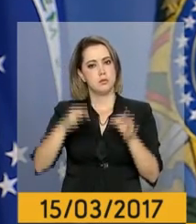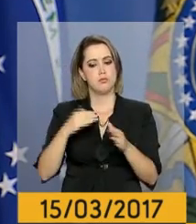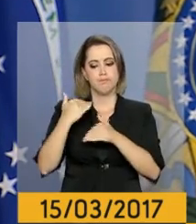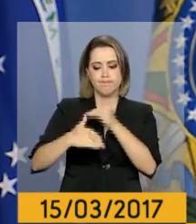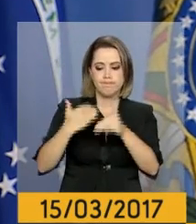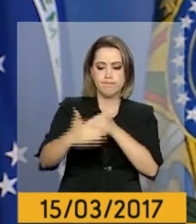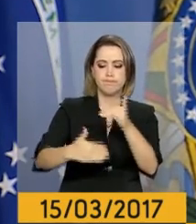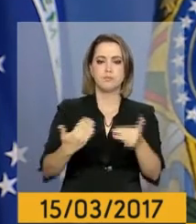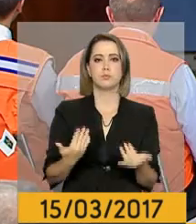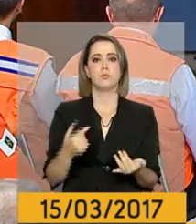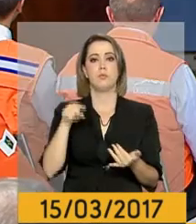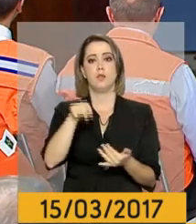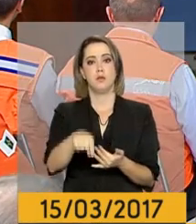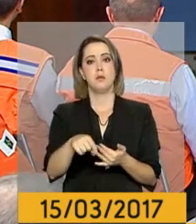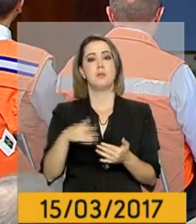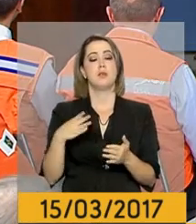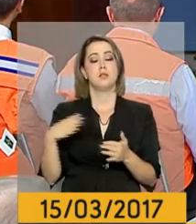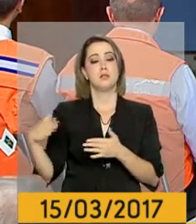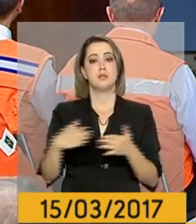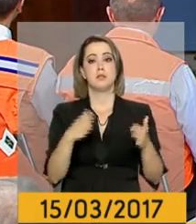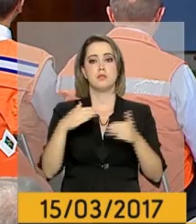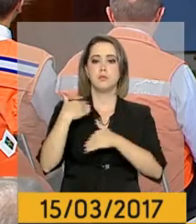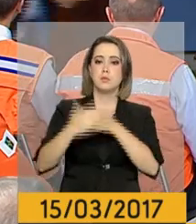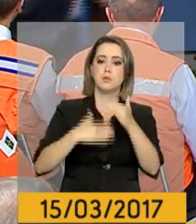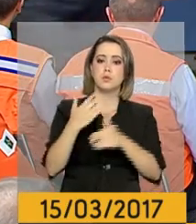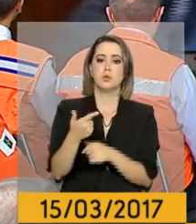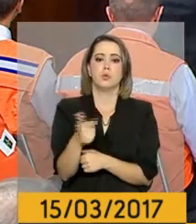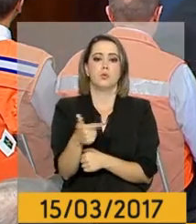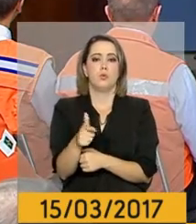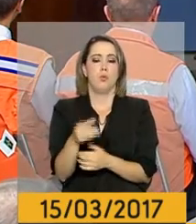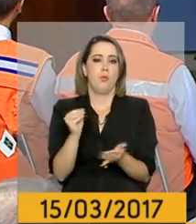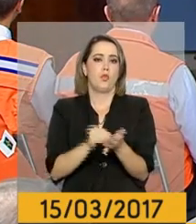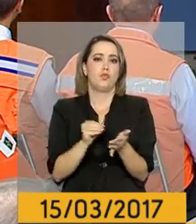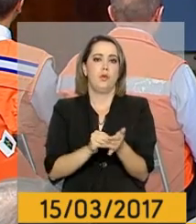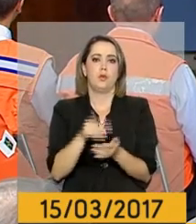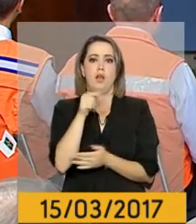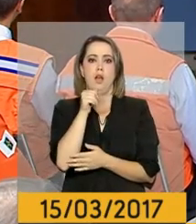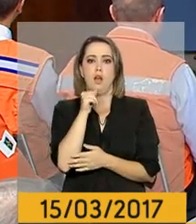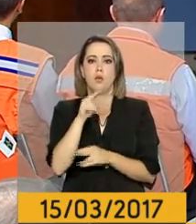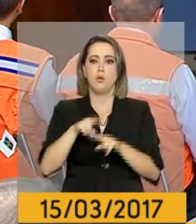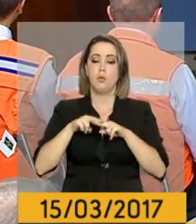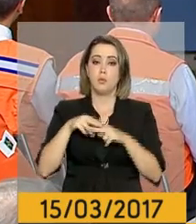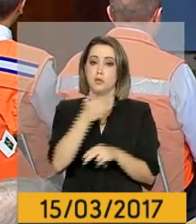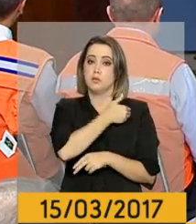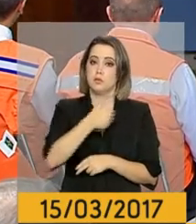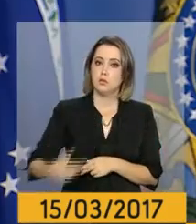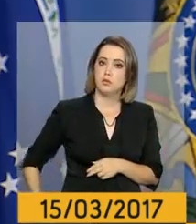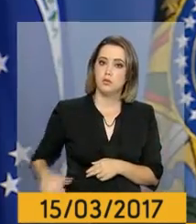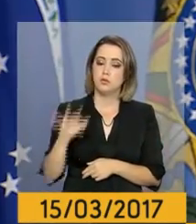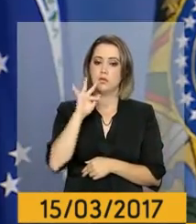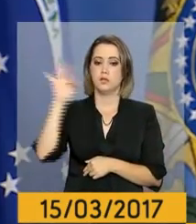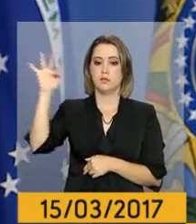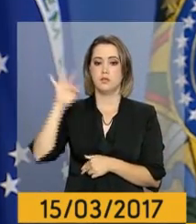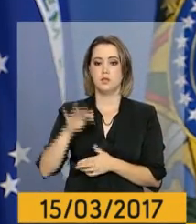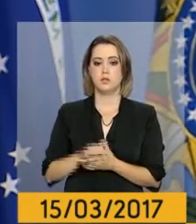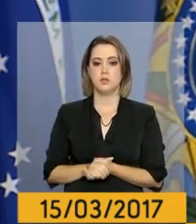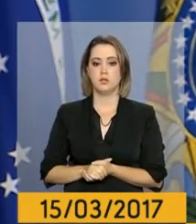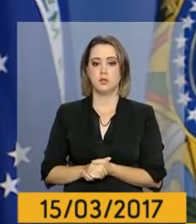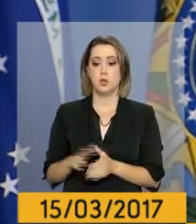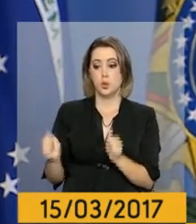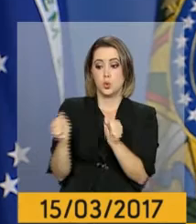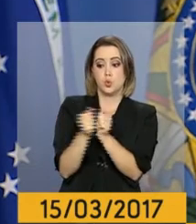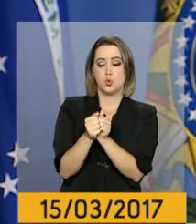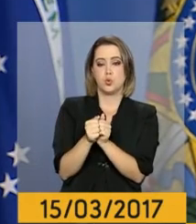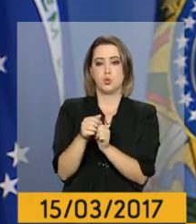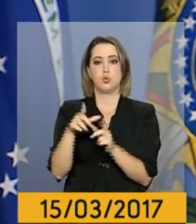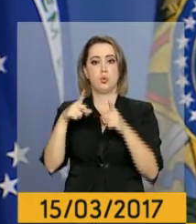e parece de gols dentro não pode faltar água por isso a união da união federal com o